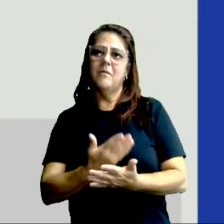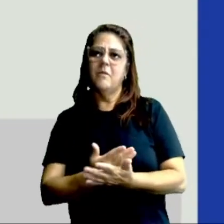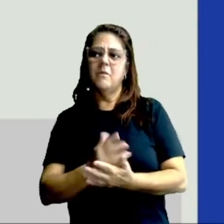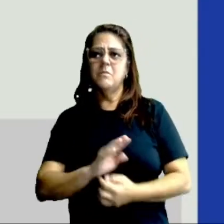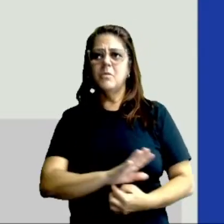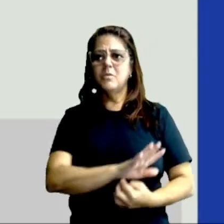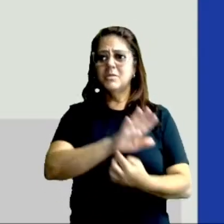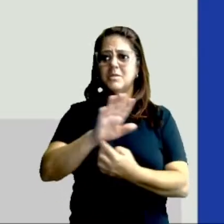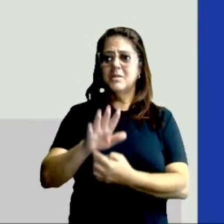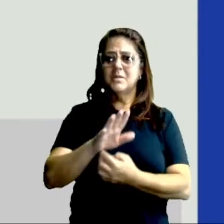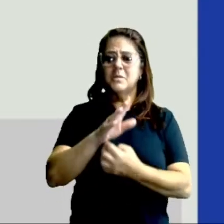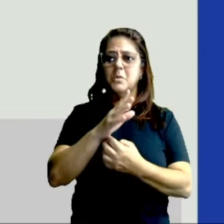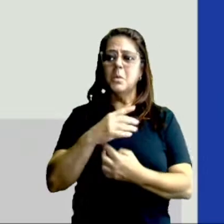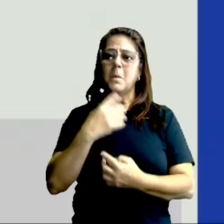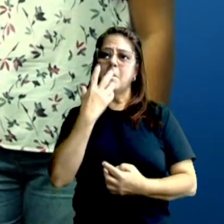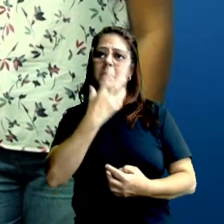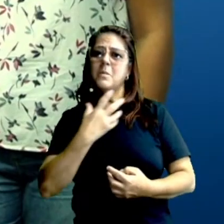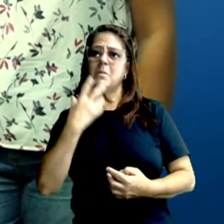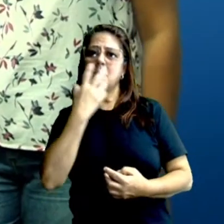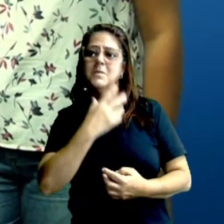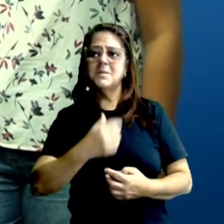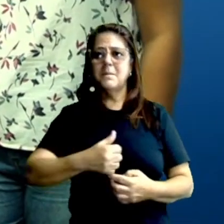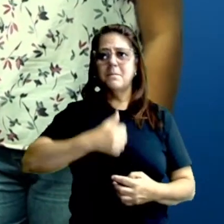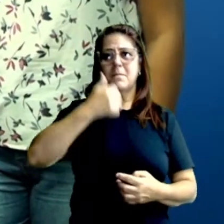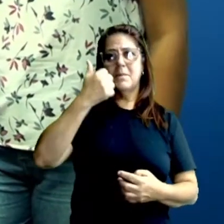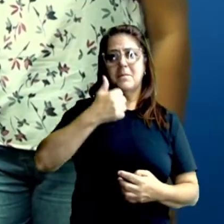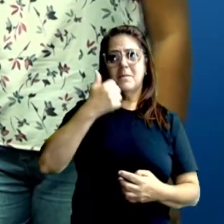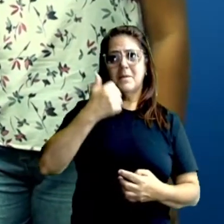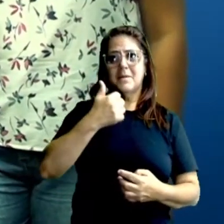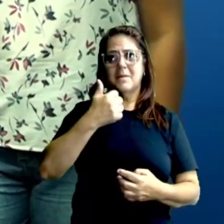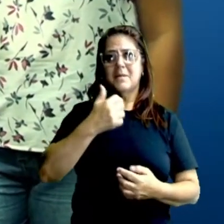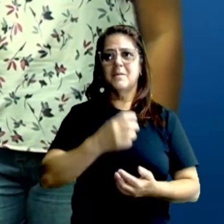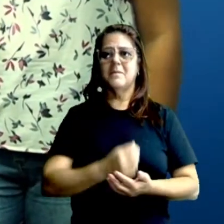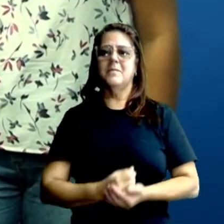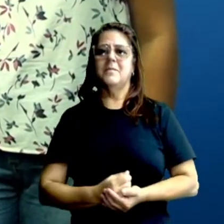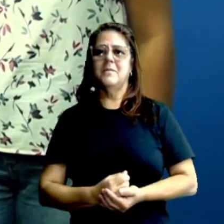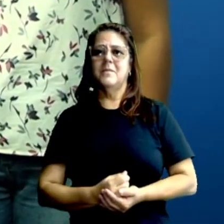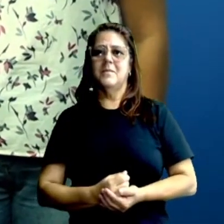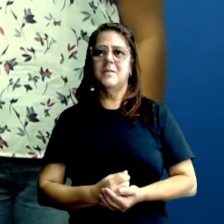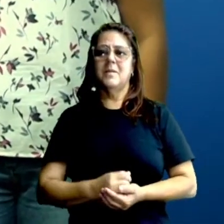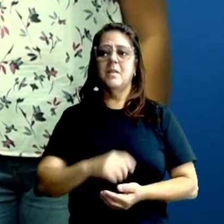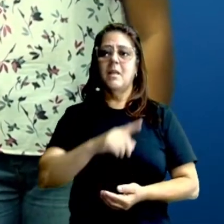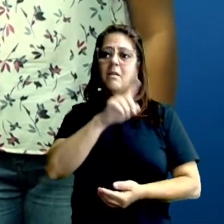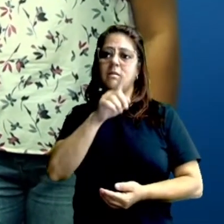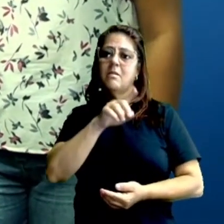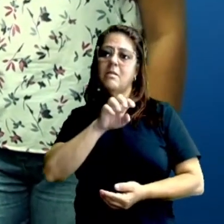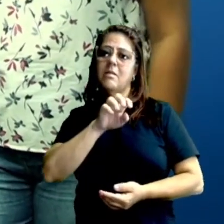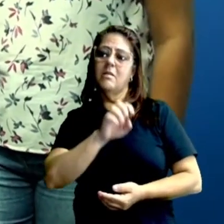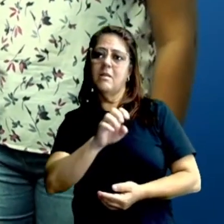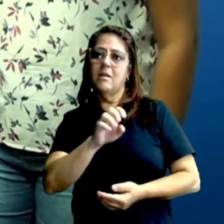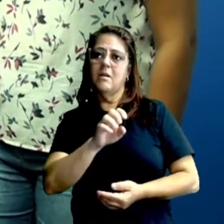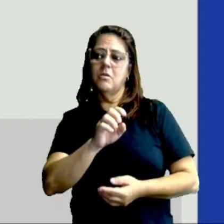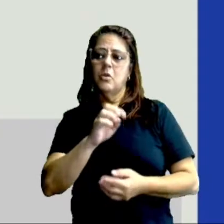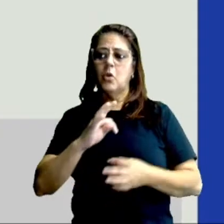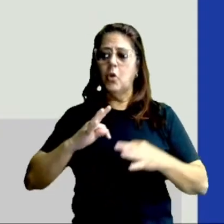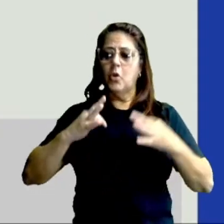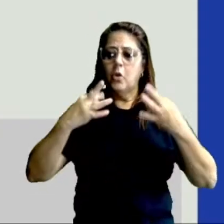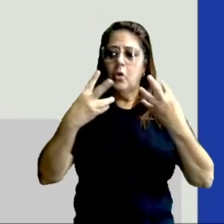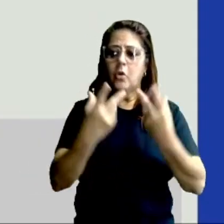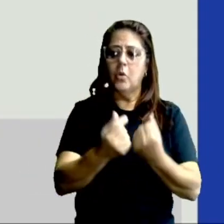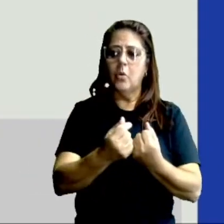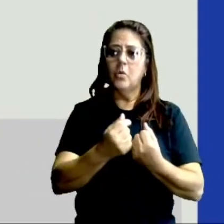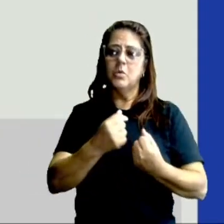trazendo duas músicas para vocês a primeira é de Zé Potiguar somos todos os